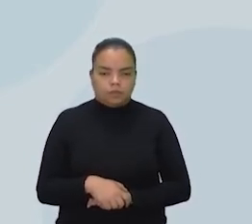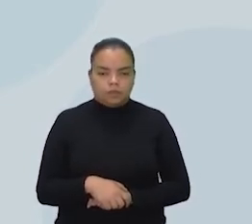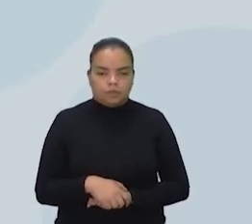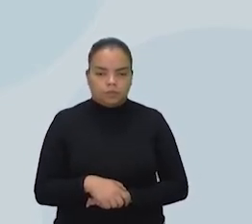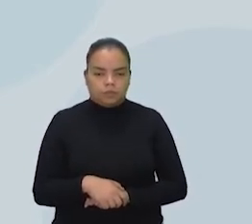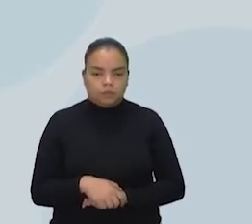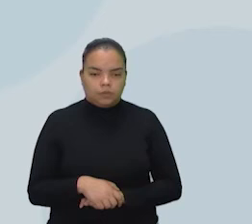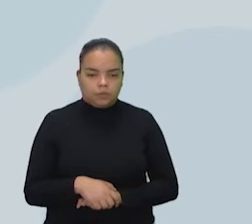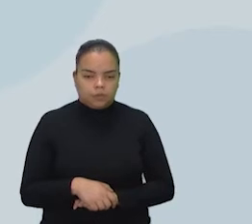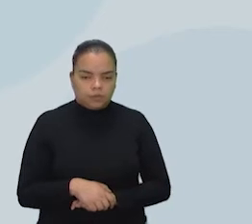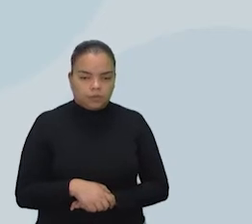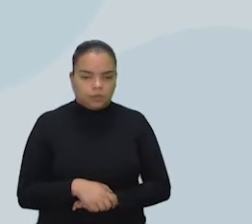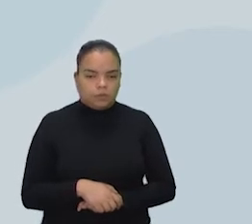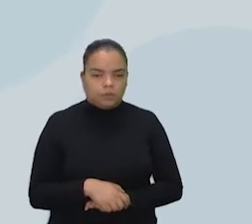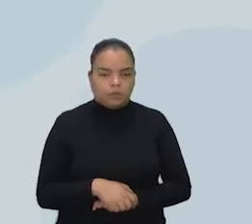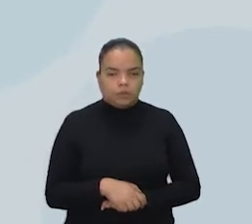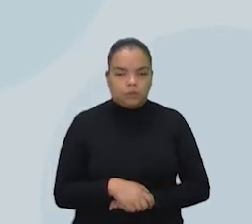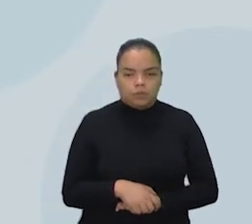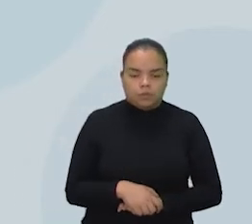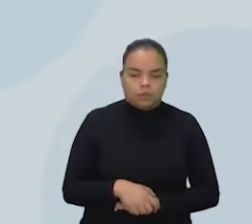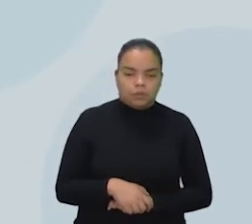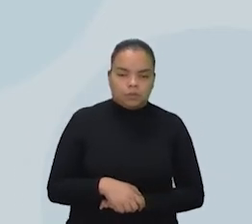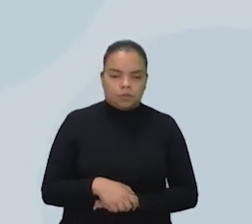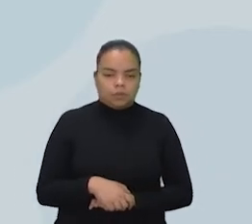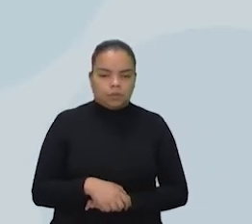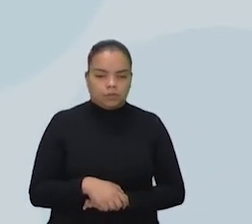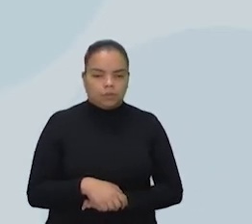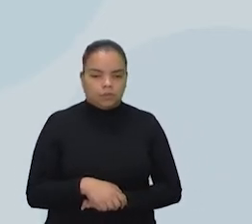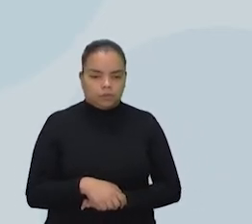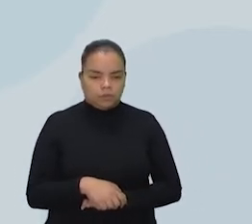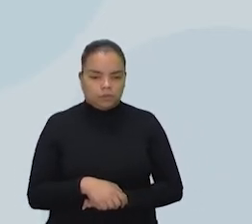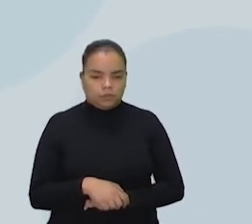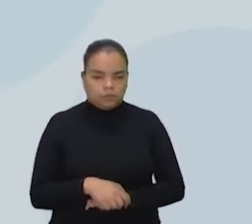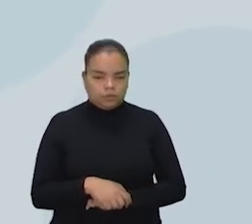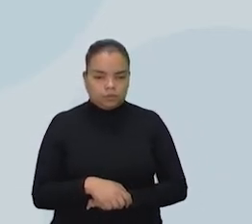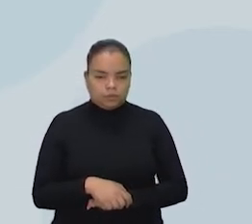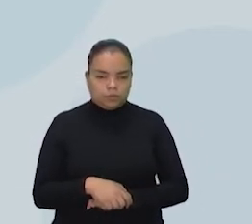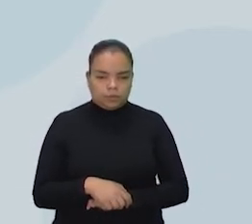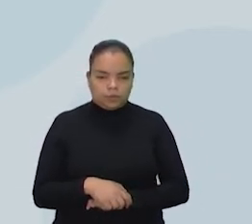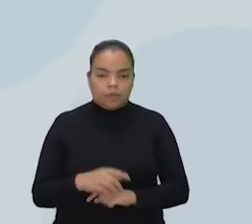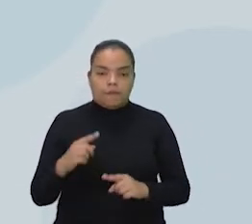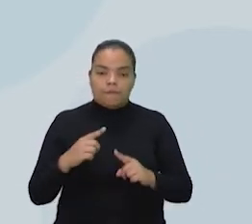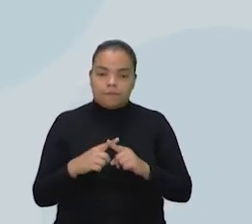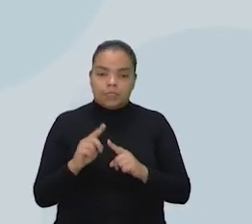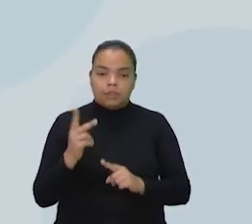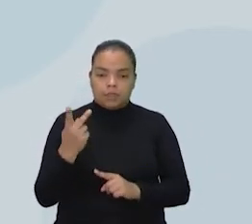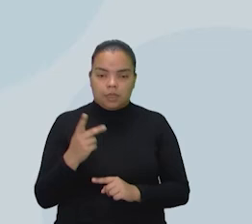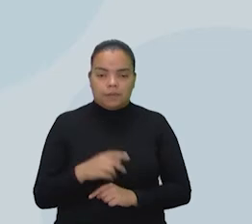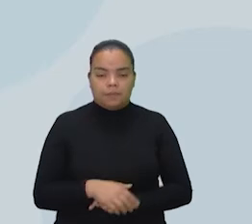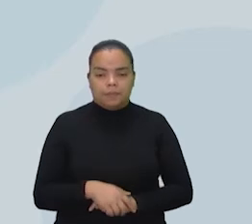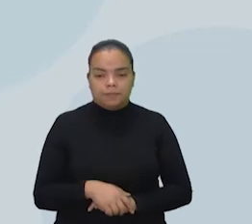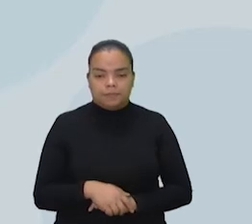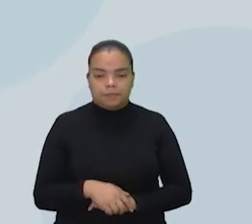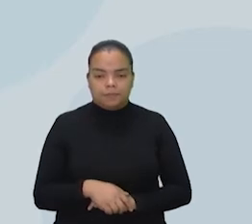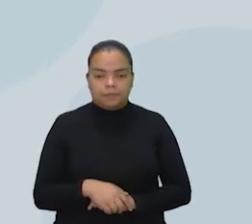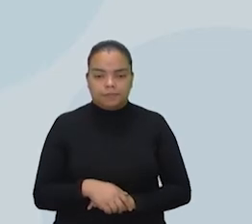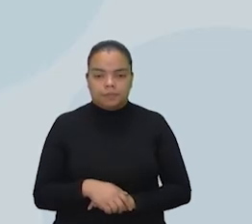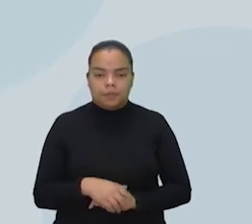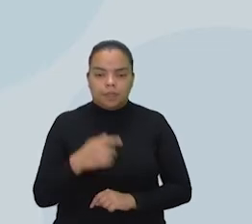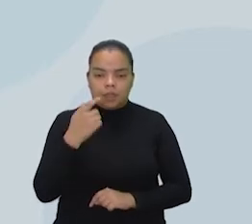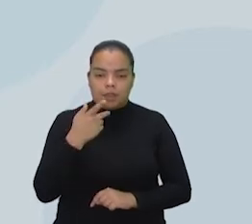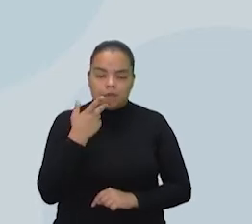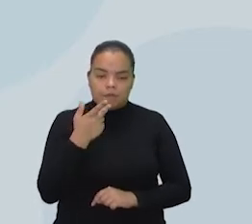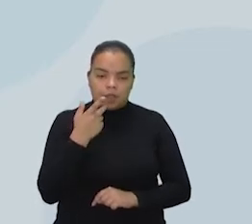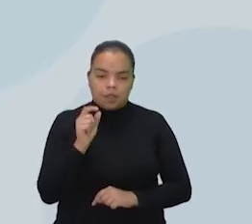12 centésimos de milésimos, tá bom? É assim que lê. Vezes H. Eu falei que isso aqui vai dar uma